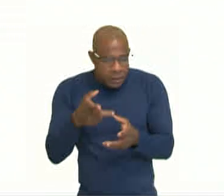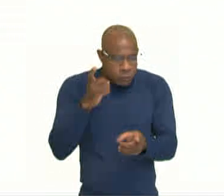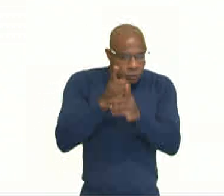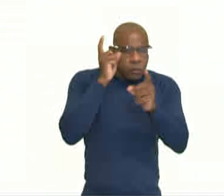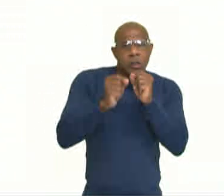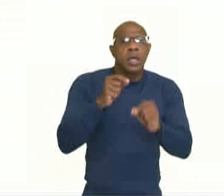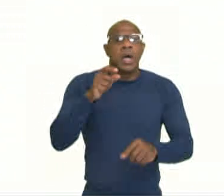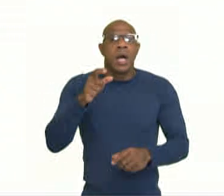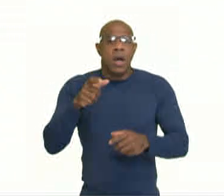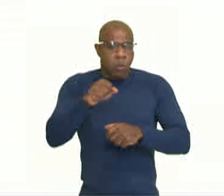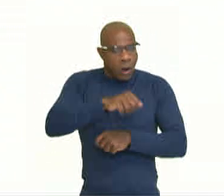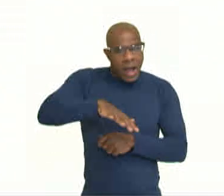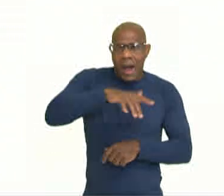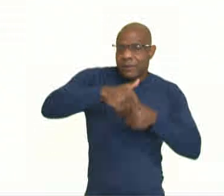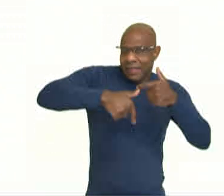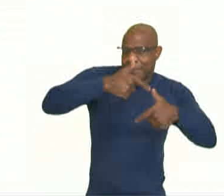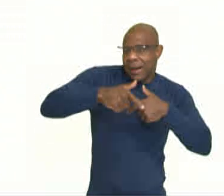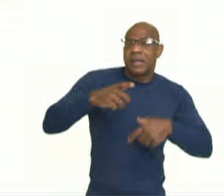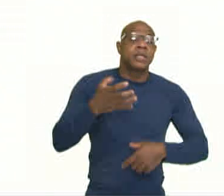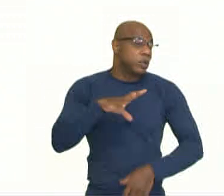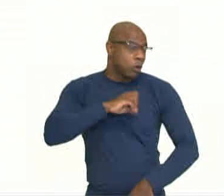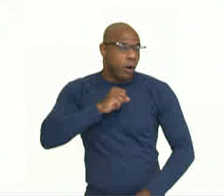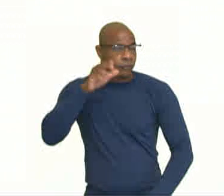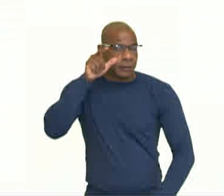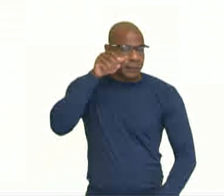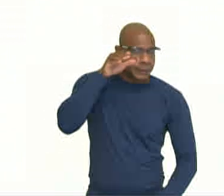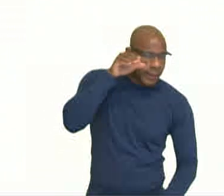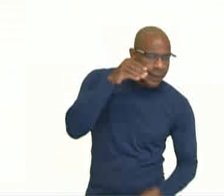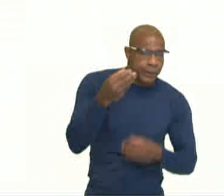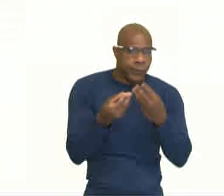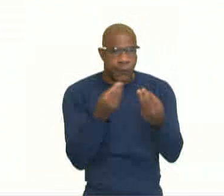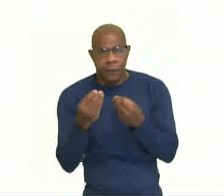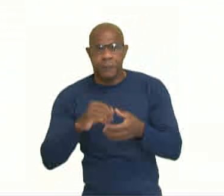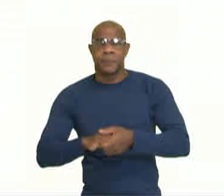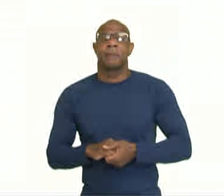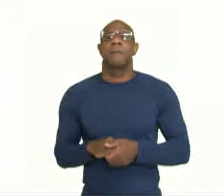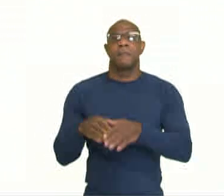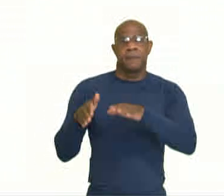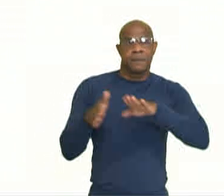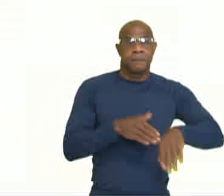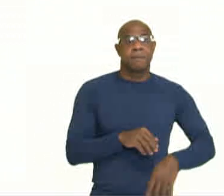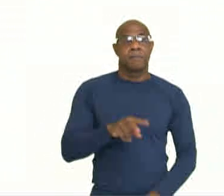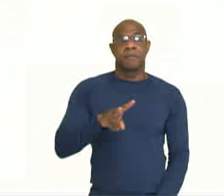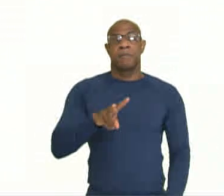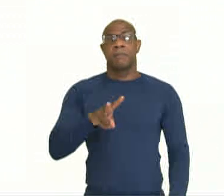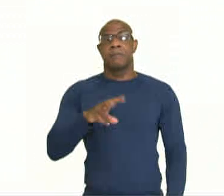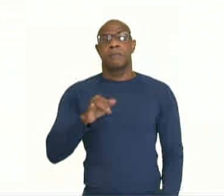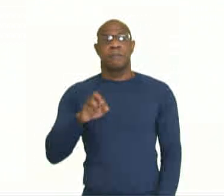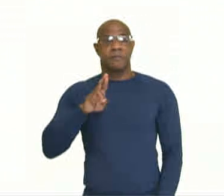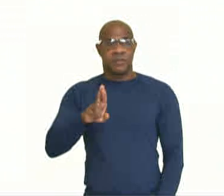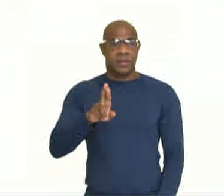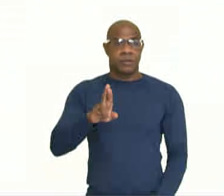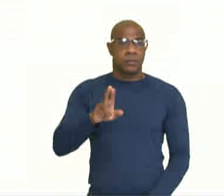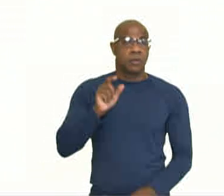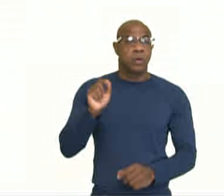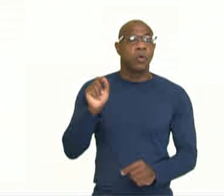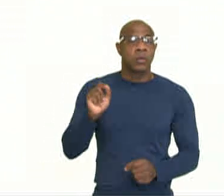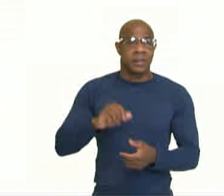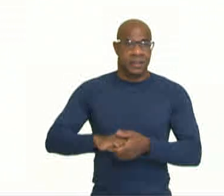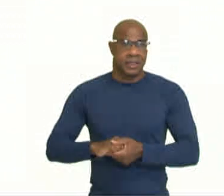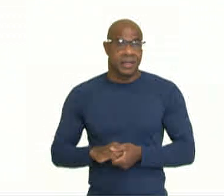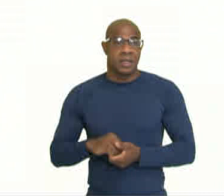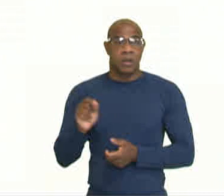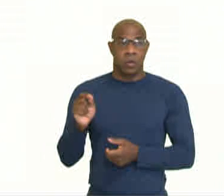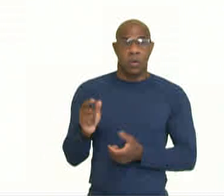pode aliviar boa parte dessa tensão. Segundo Vitor Cássio, um dos principais fatores de ansiedade para